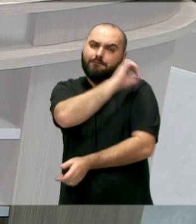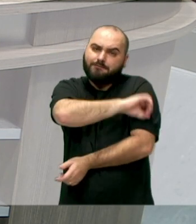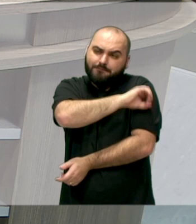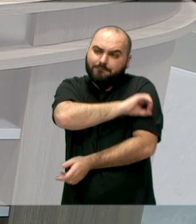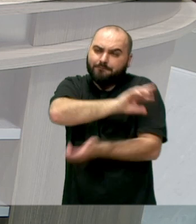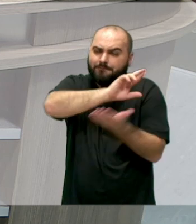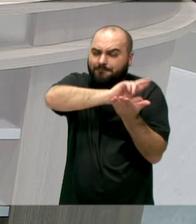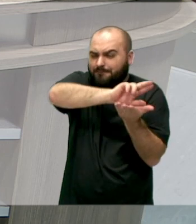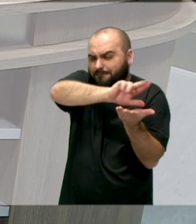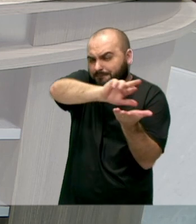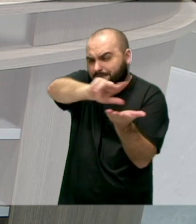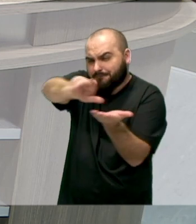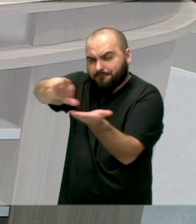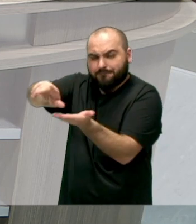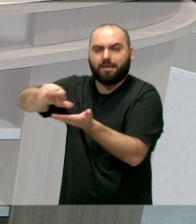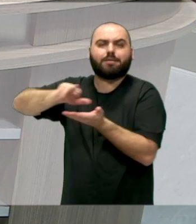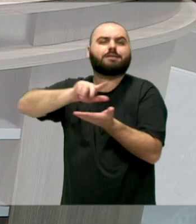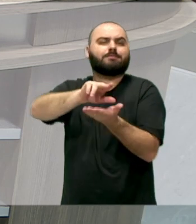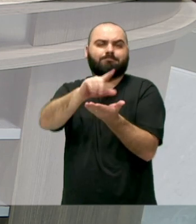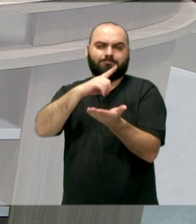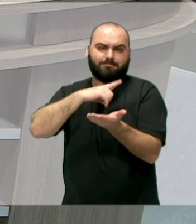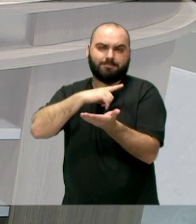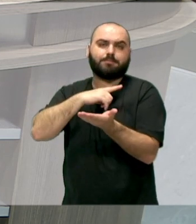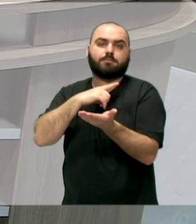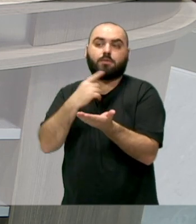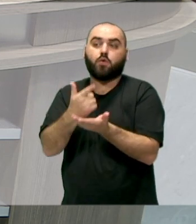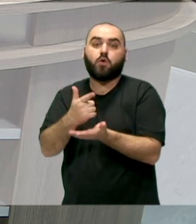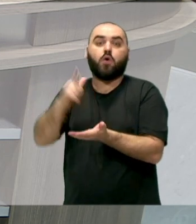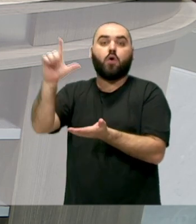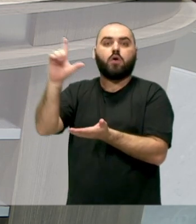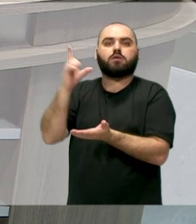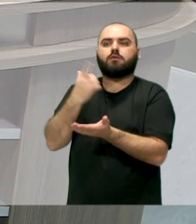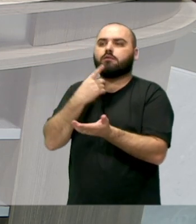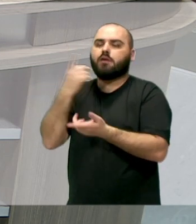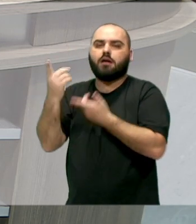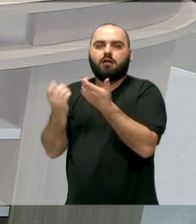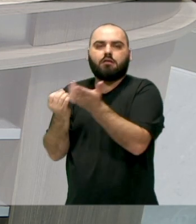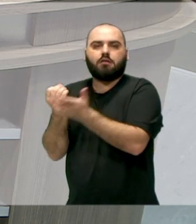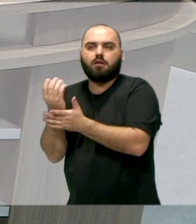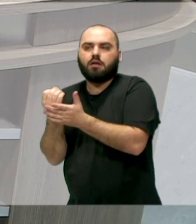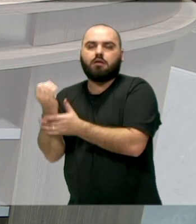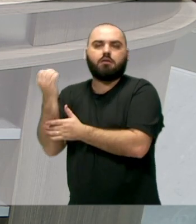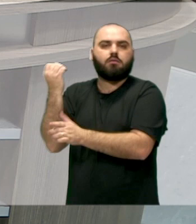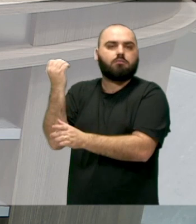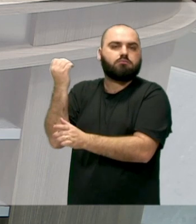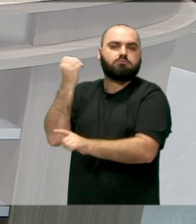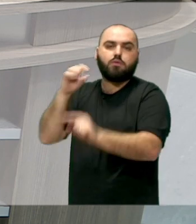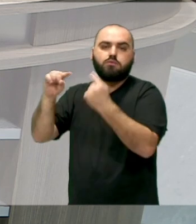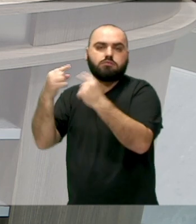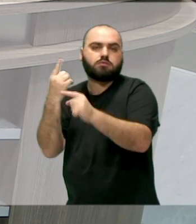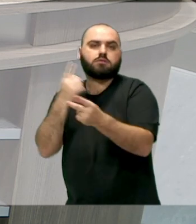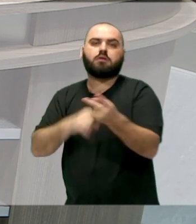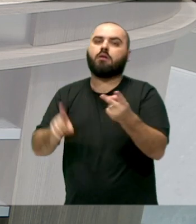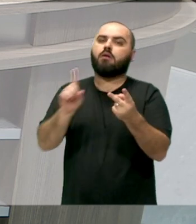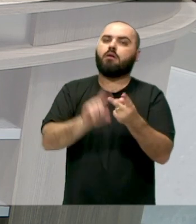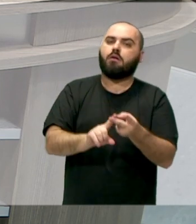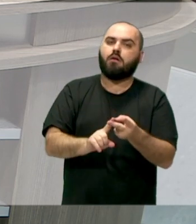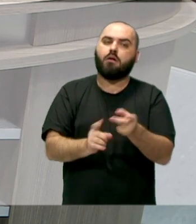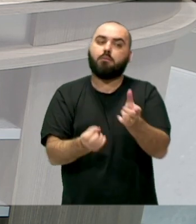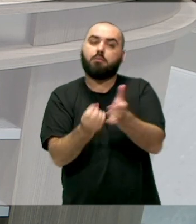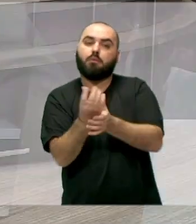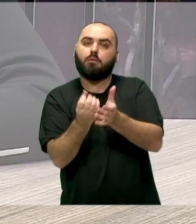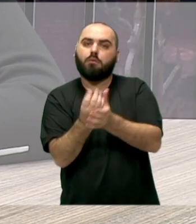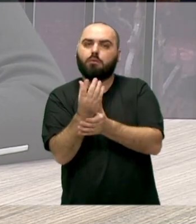bem diversa, tem oficina que traz a questão da composição, tem a oficina que traz a questão da